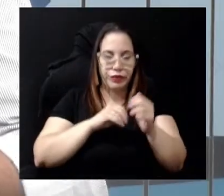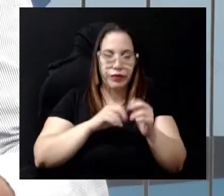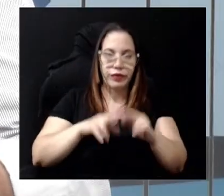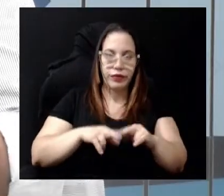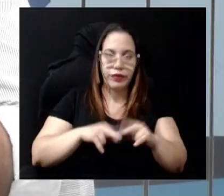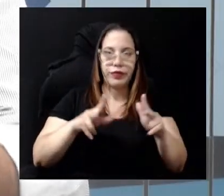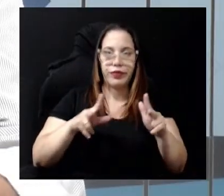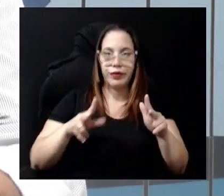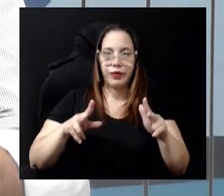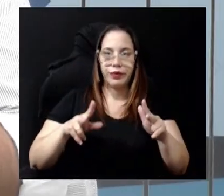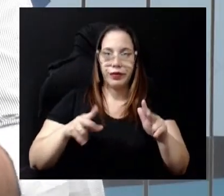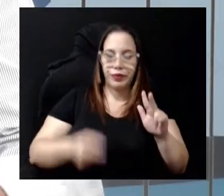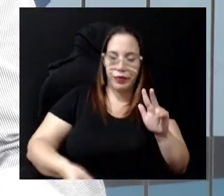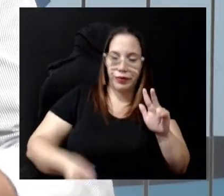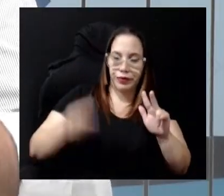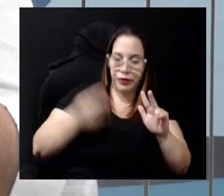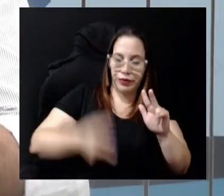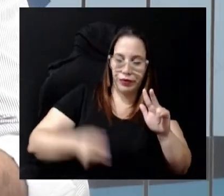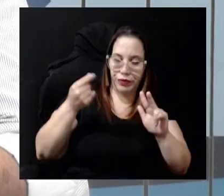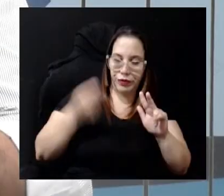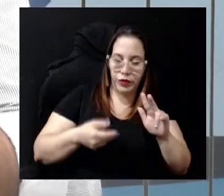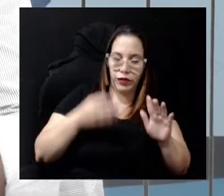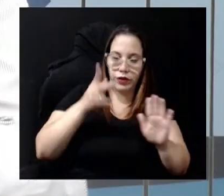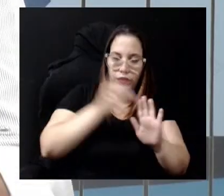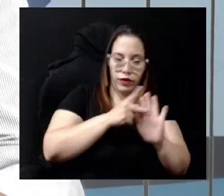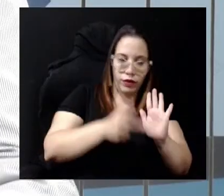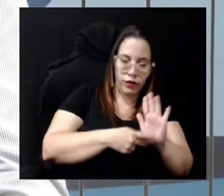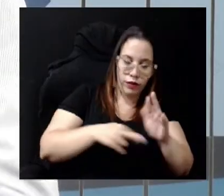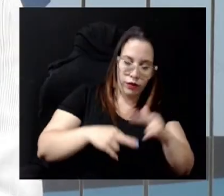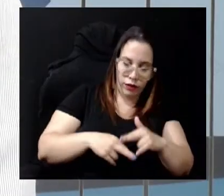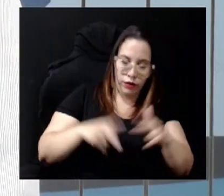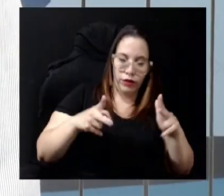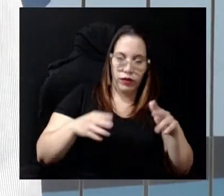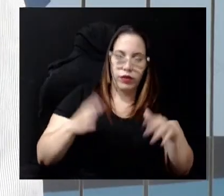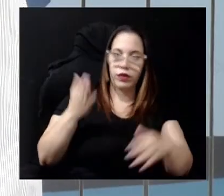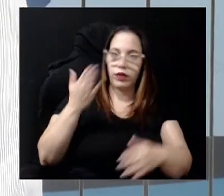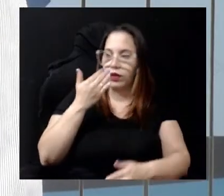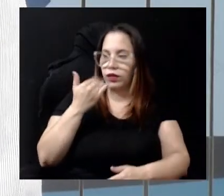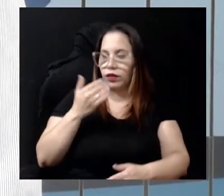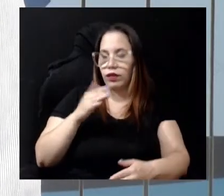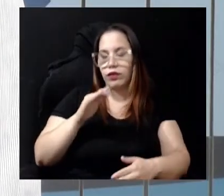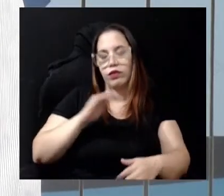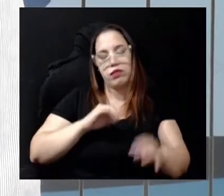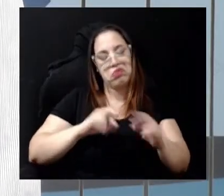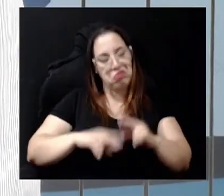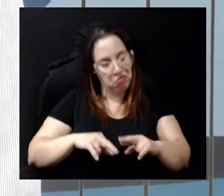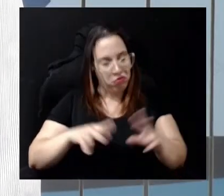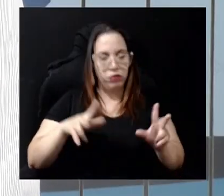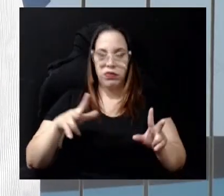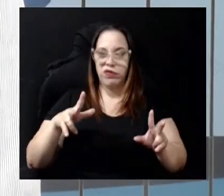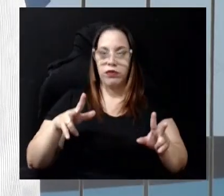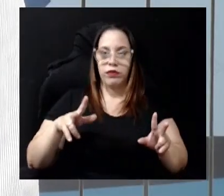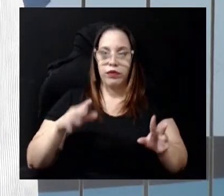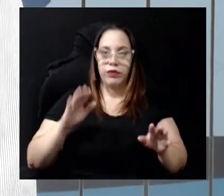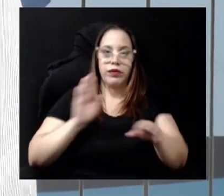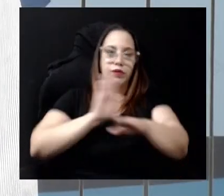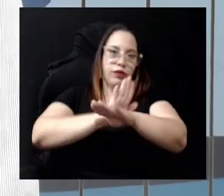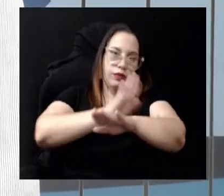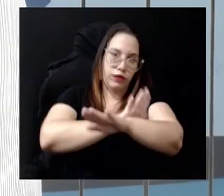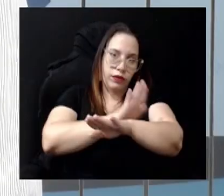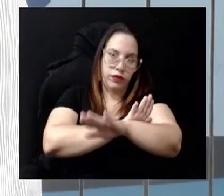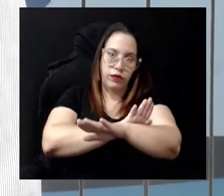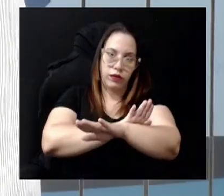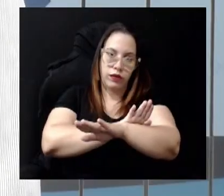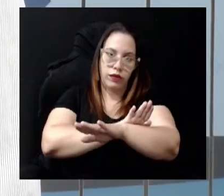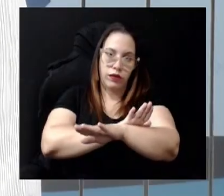comerciais diferentes, propostas diferentes, alimentações e serviços diferentes, e isso ajudaria muito, né? Penso